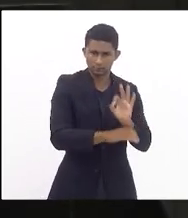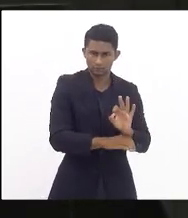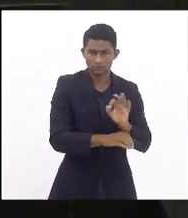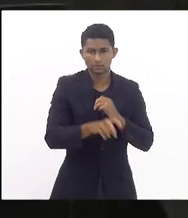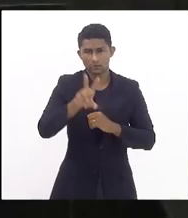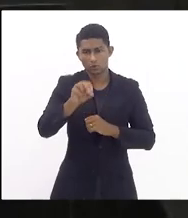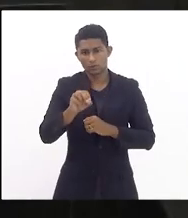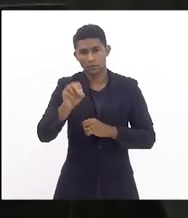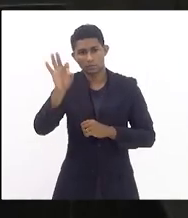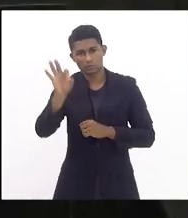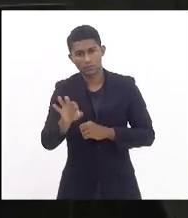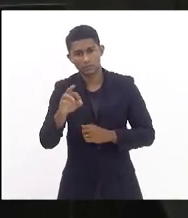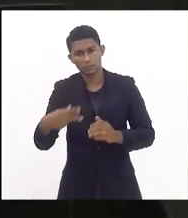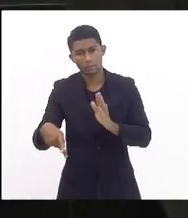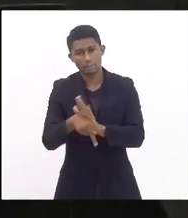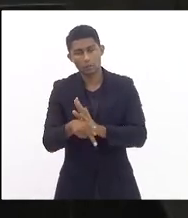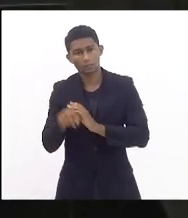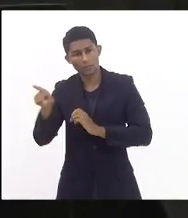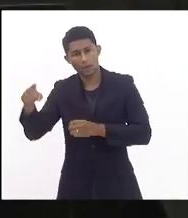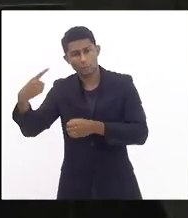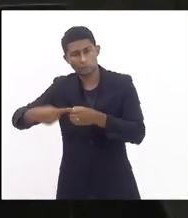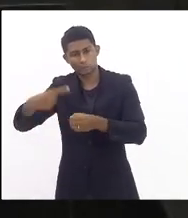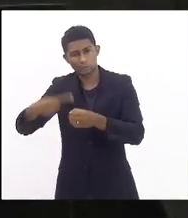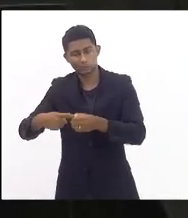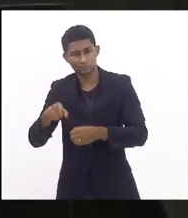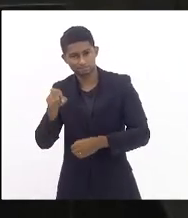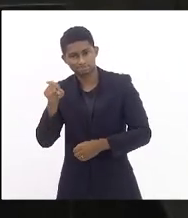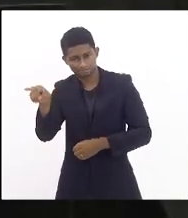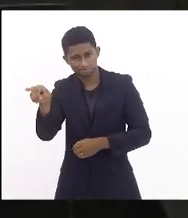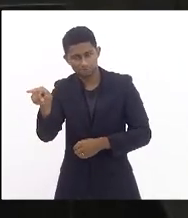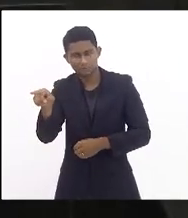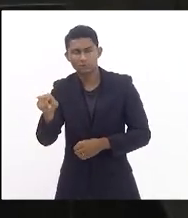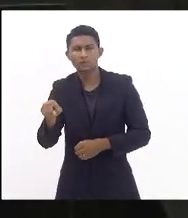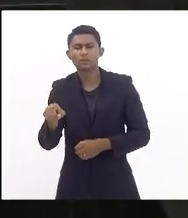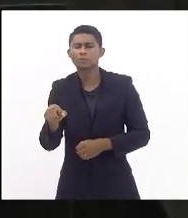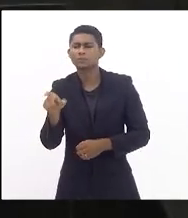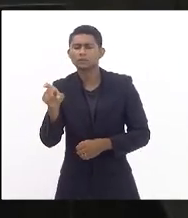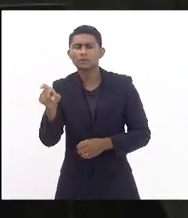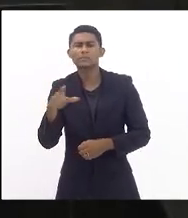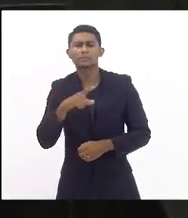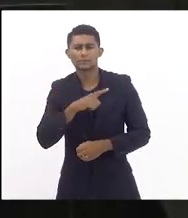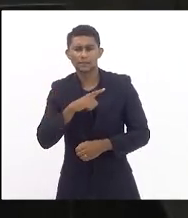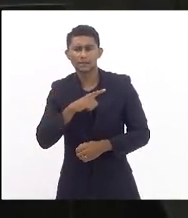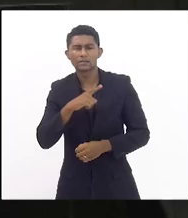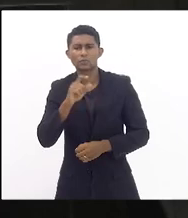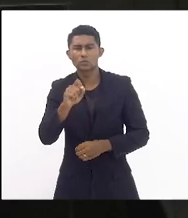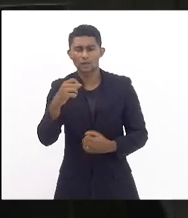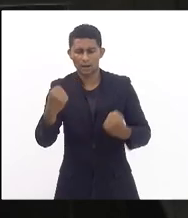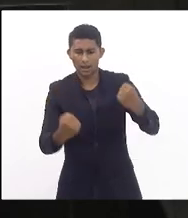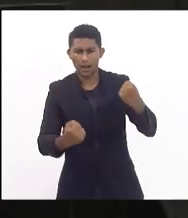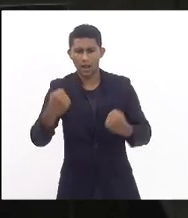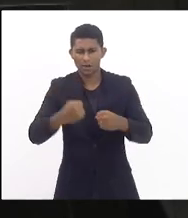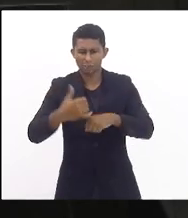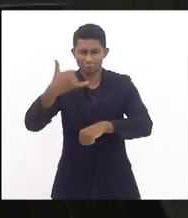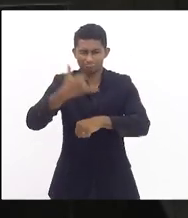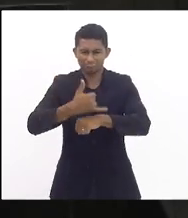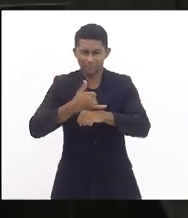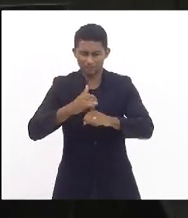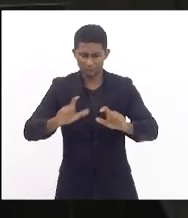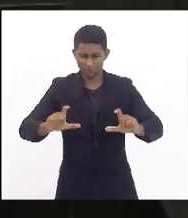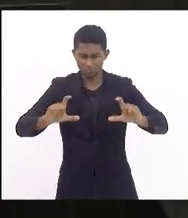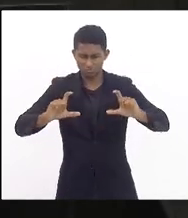50% é do município que emplaca os veículos naquele